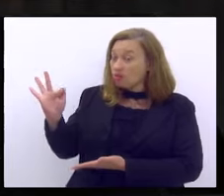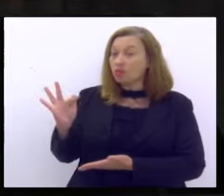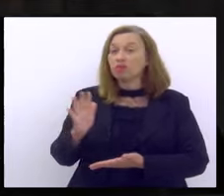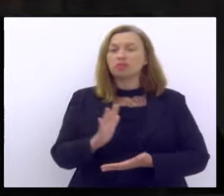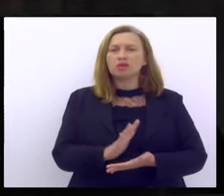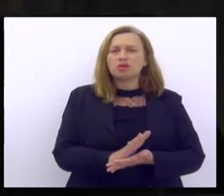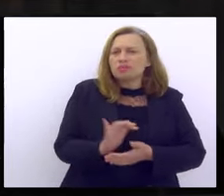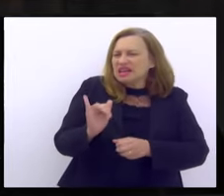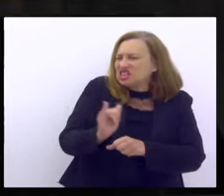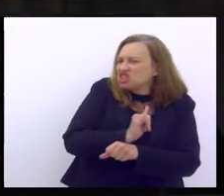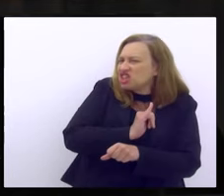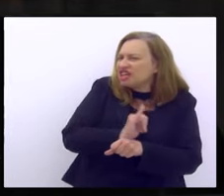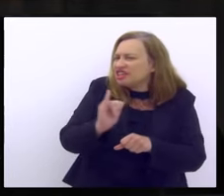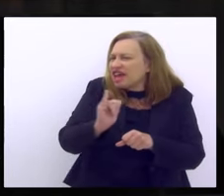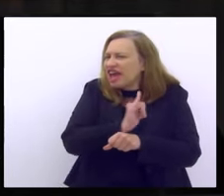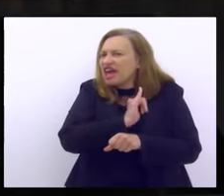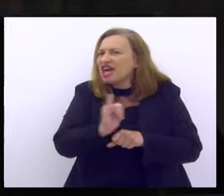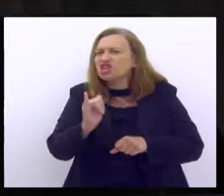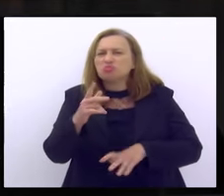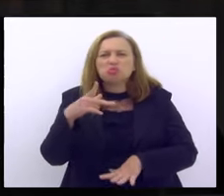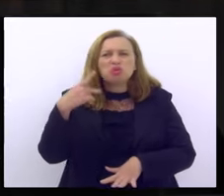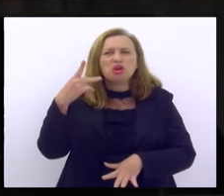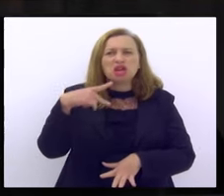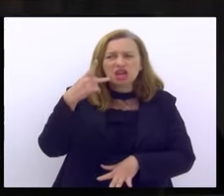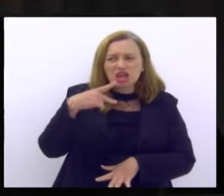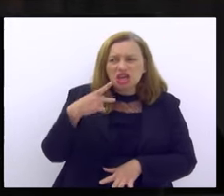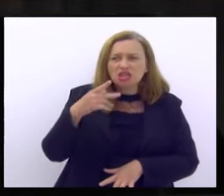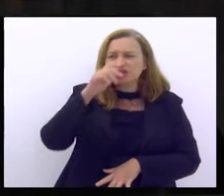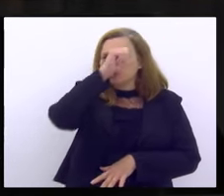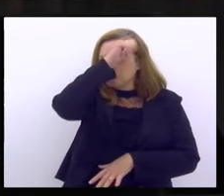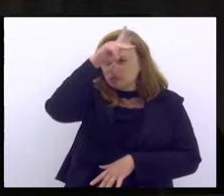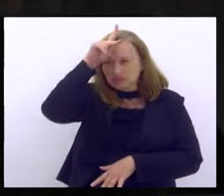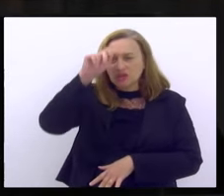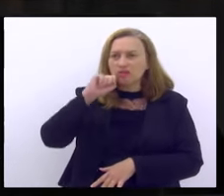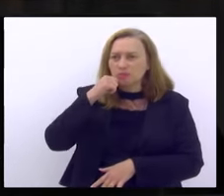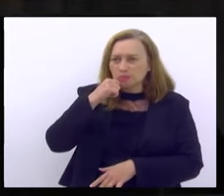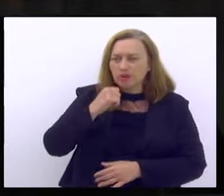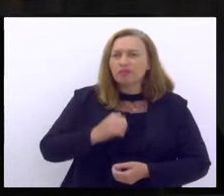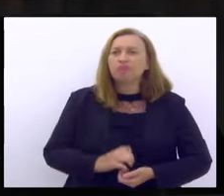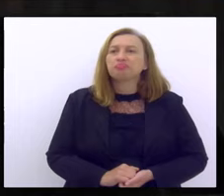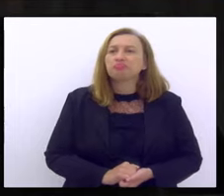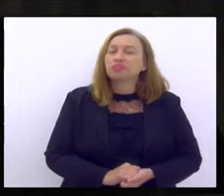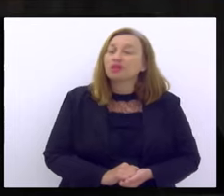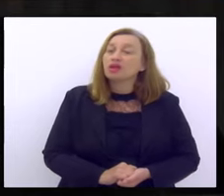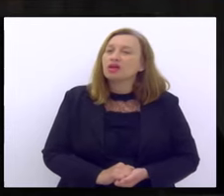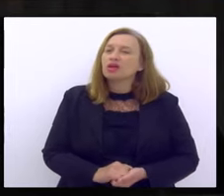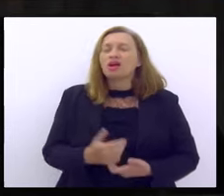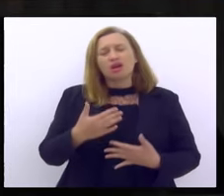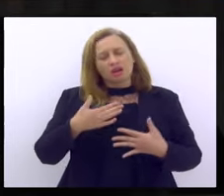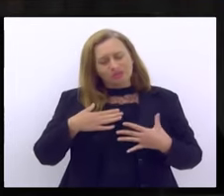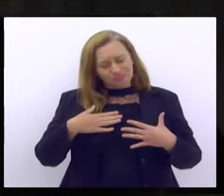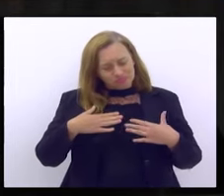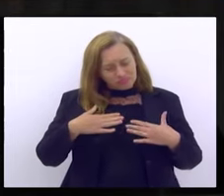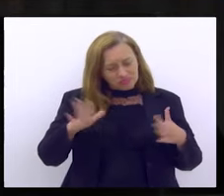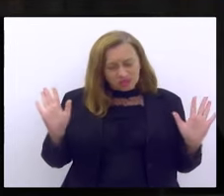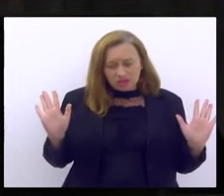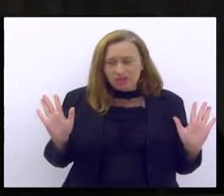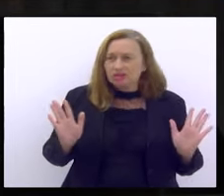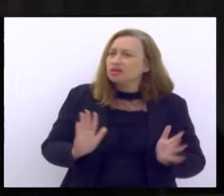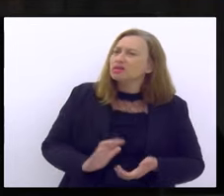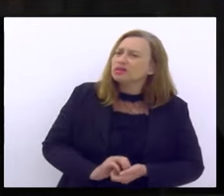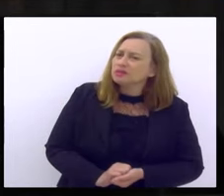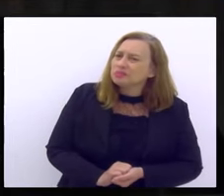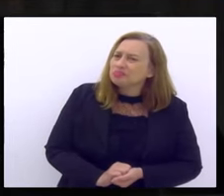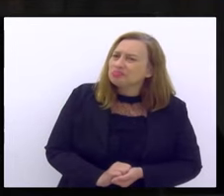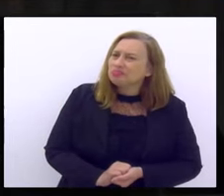ele é 5º, 6º suplente, não sei, quer atacar uma de brabo. Mas queria deixar aqui